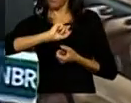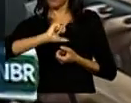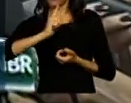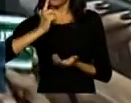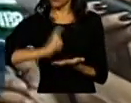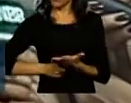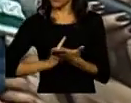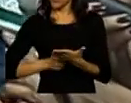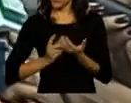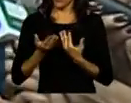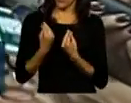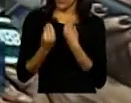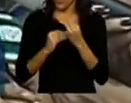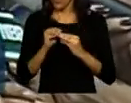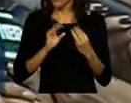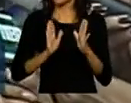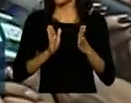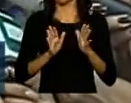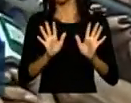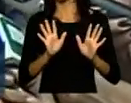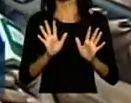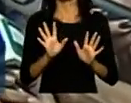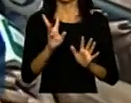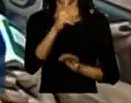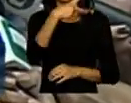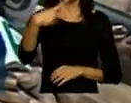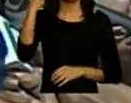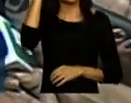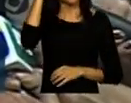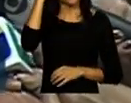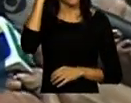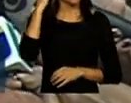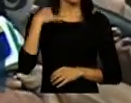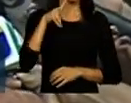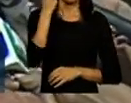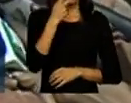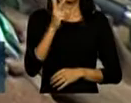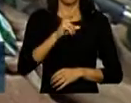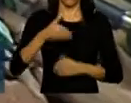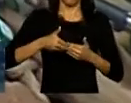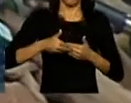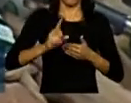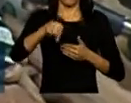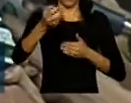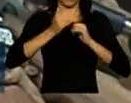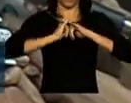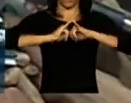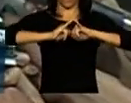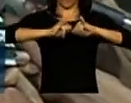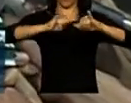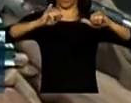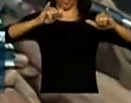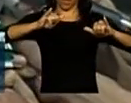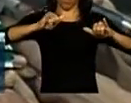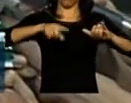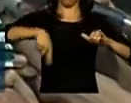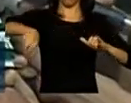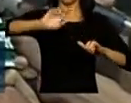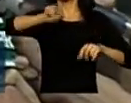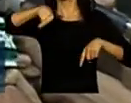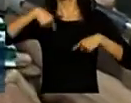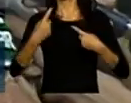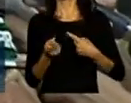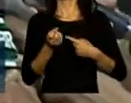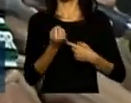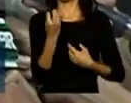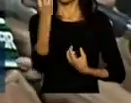transição não a própria presidenta Dilma informou claramente que ela deve fazer o anúncio formal disso depois do retorno